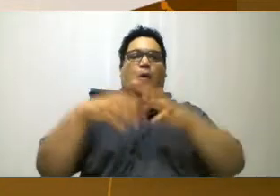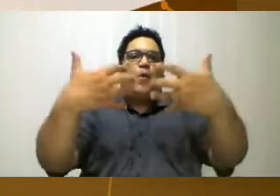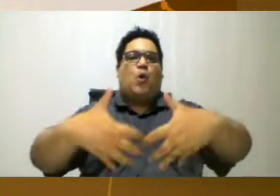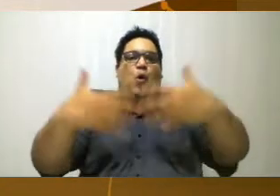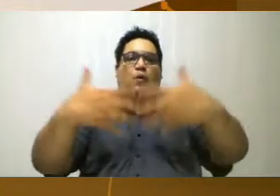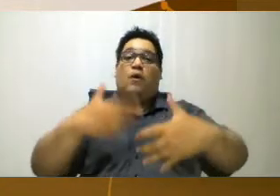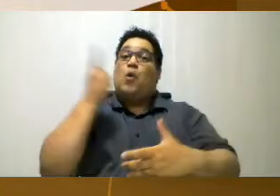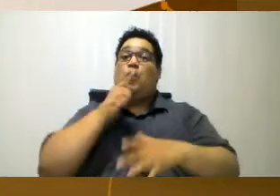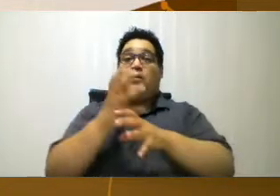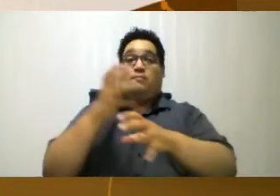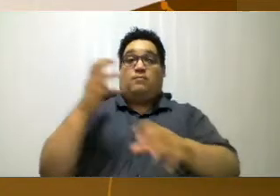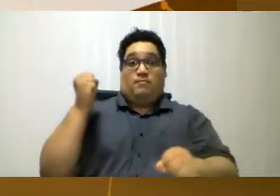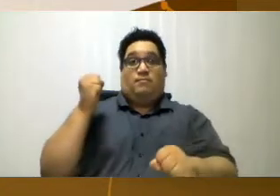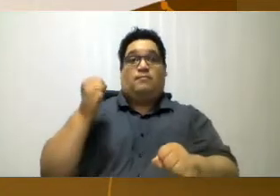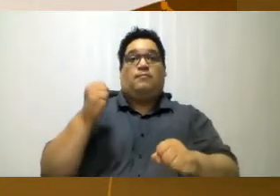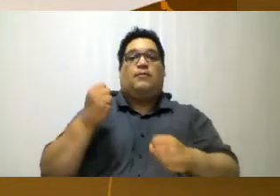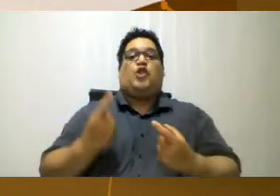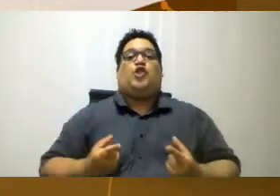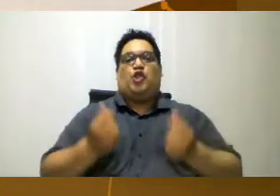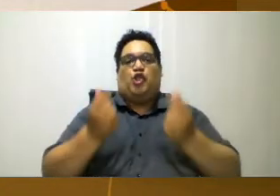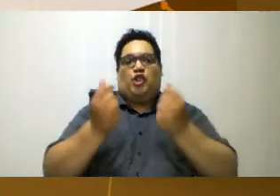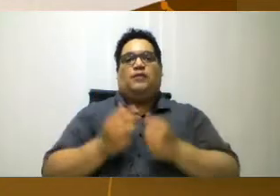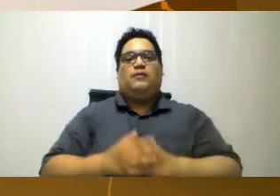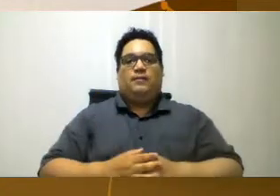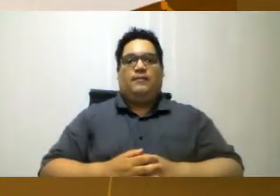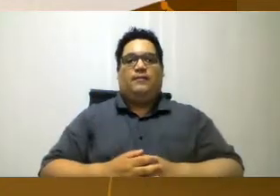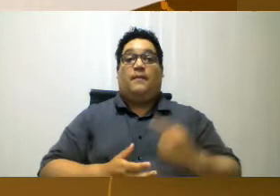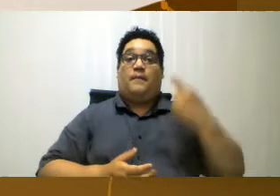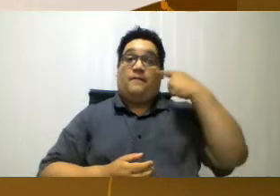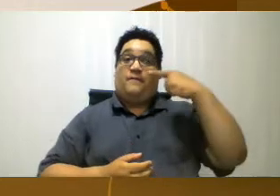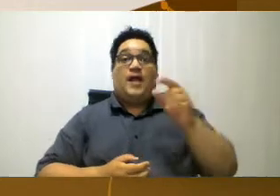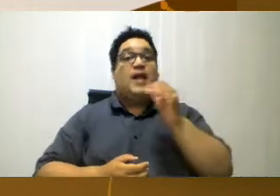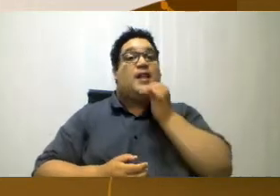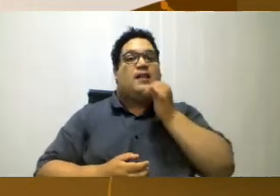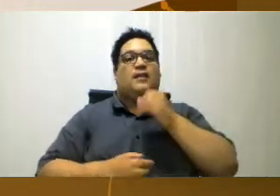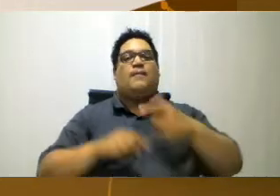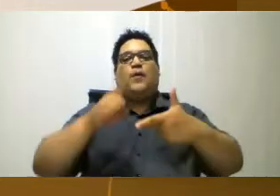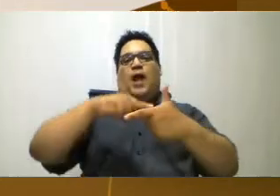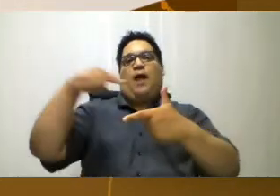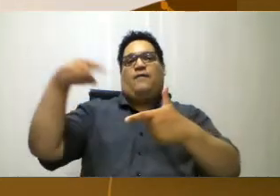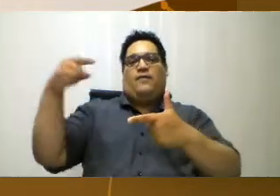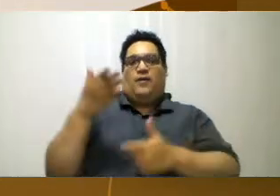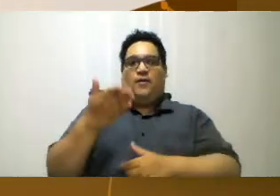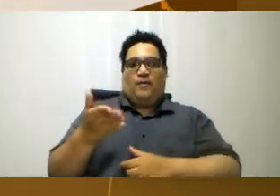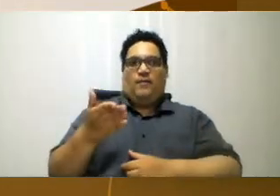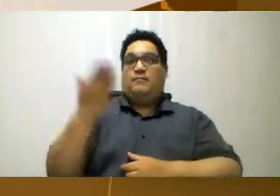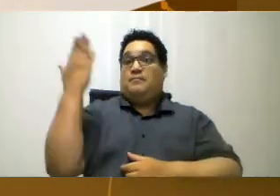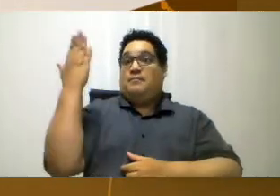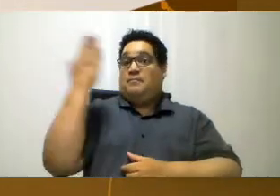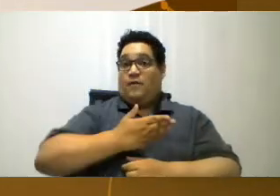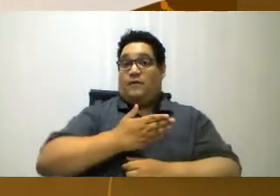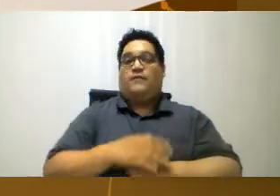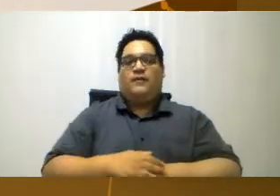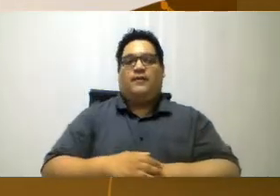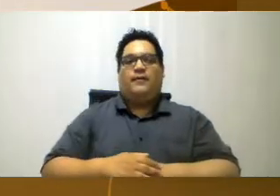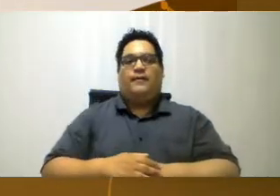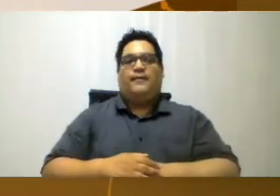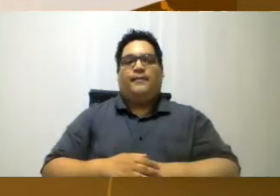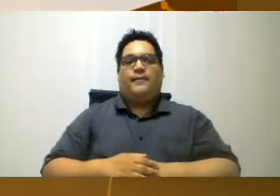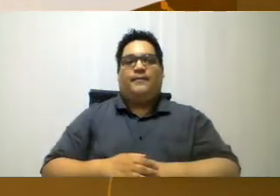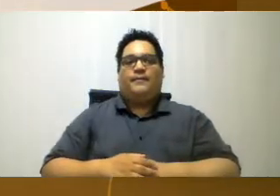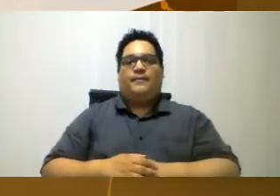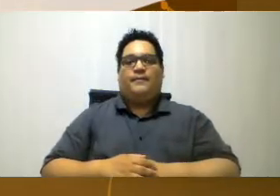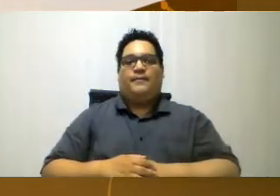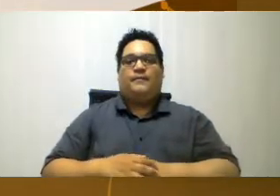benefícios financeiros, né? Como exemplo, aí temos um gráfico aí que ilustra, né, há uma operação